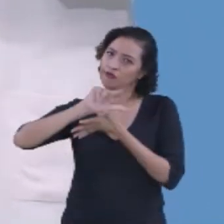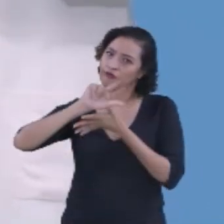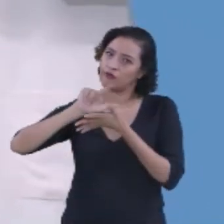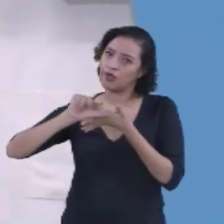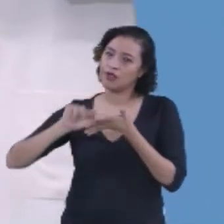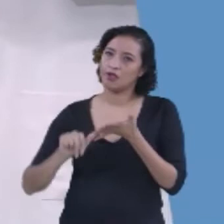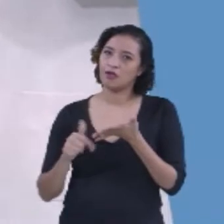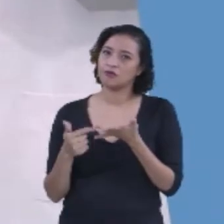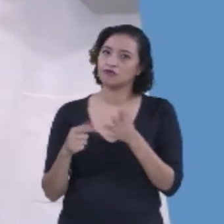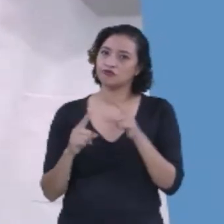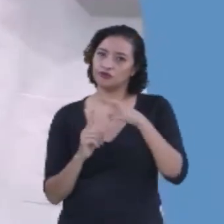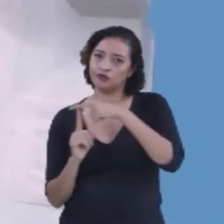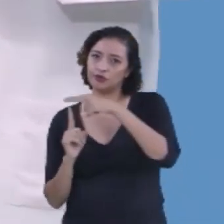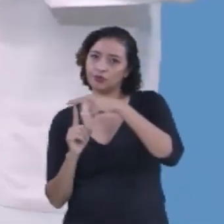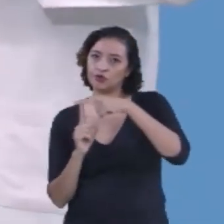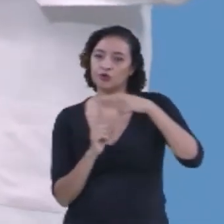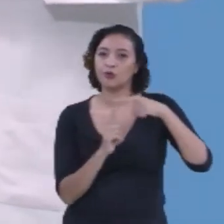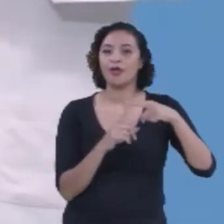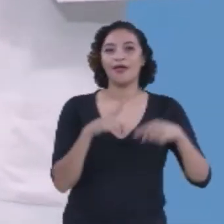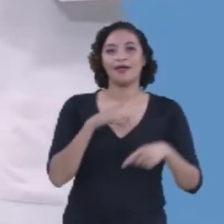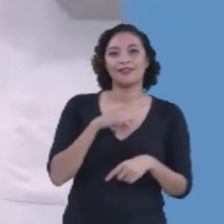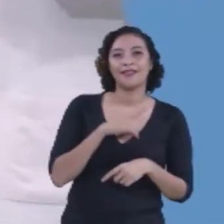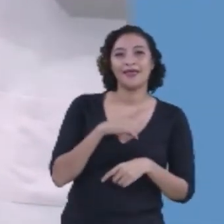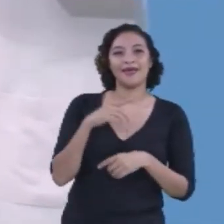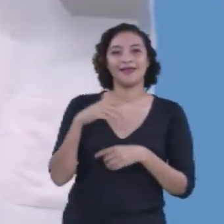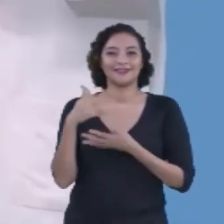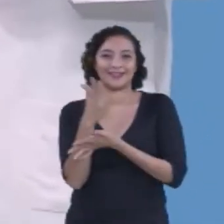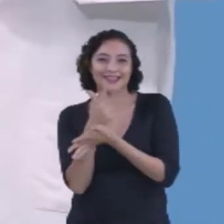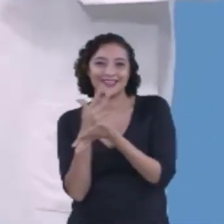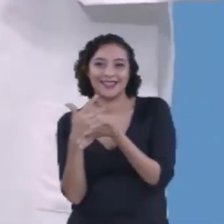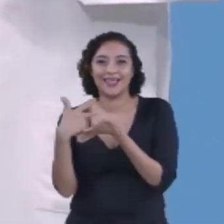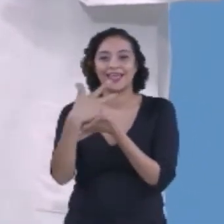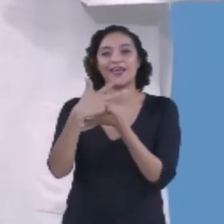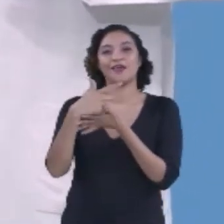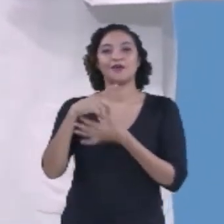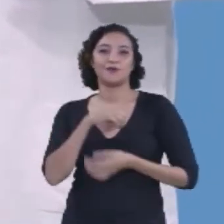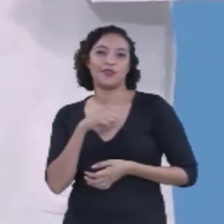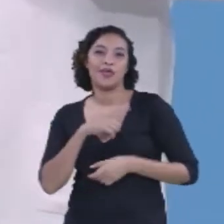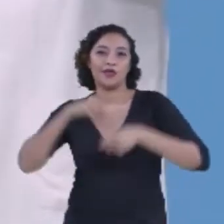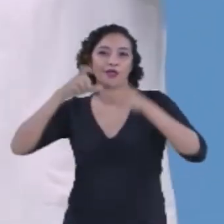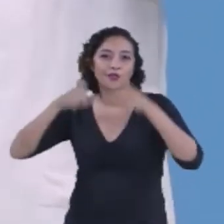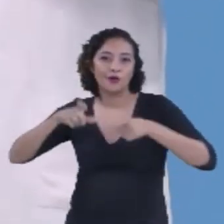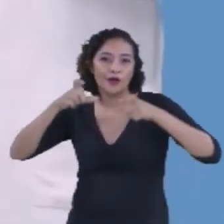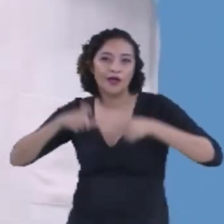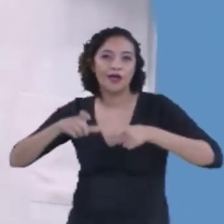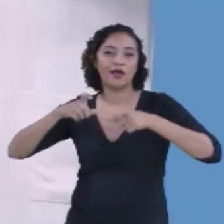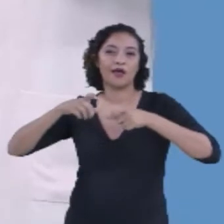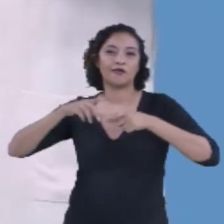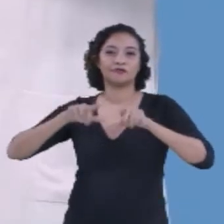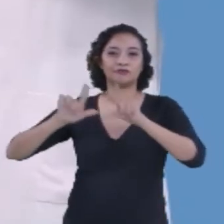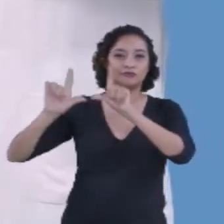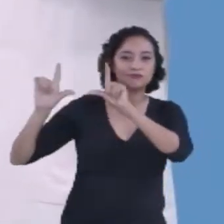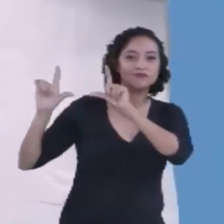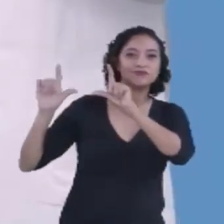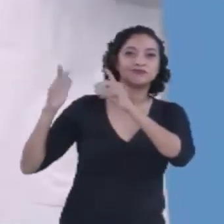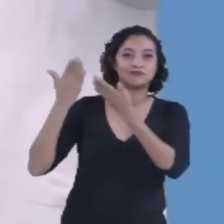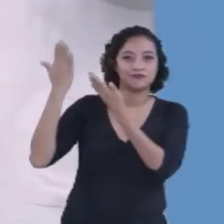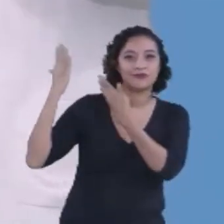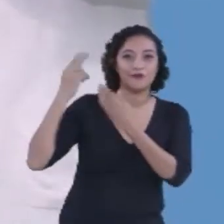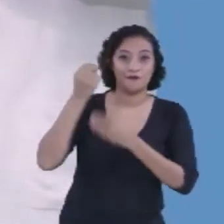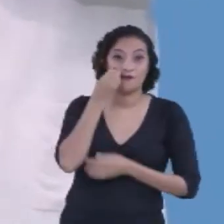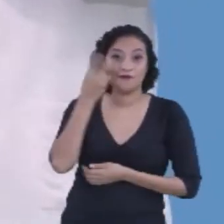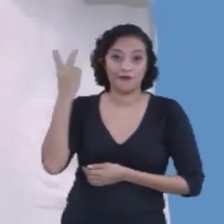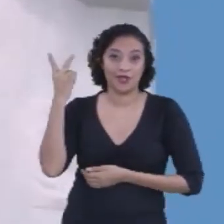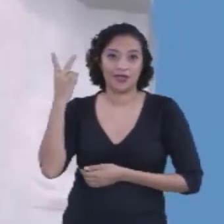de um clássico desenho animado, né? A paisagem aqui onde esse carro foi colocado, né? Perceba que o carro está relacionado a